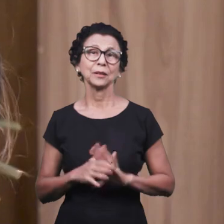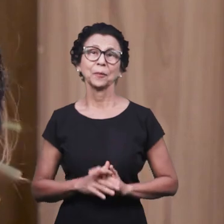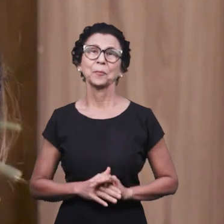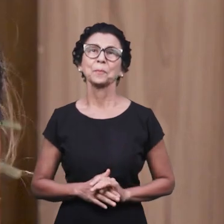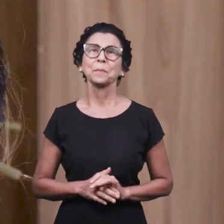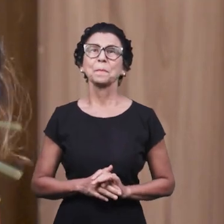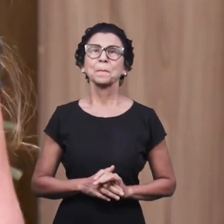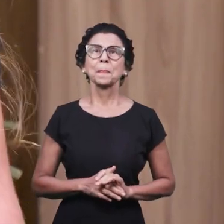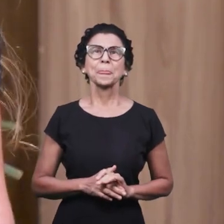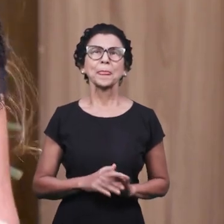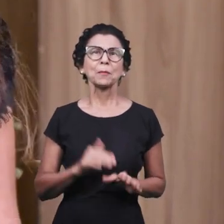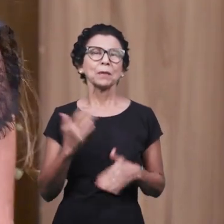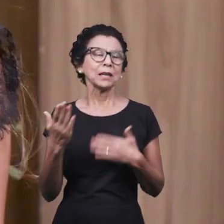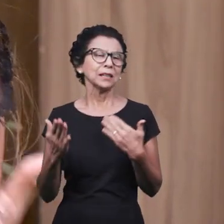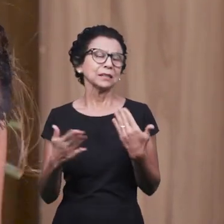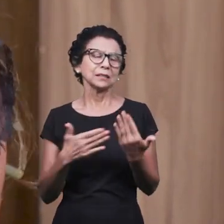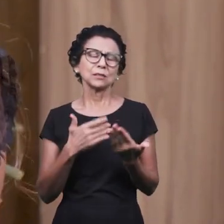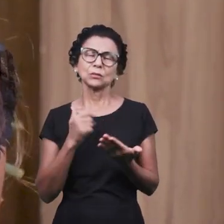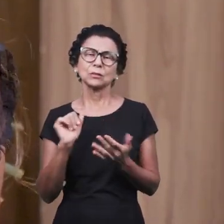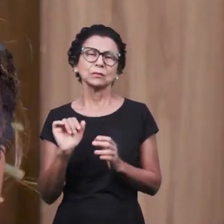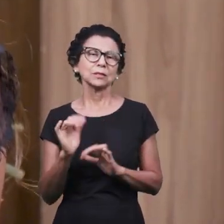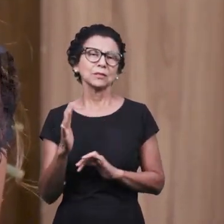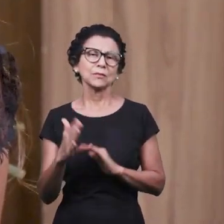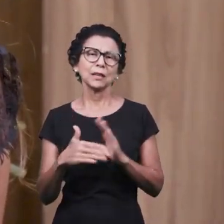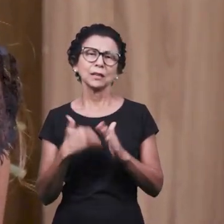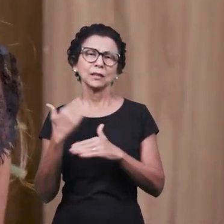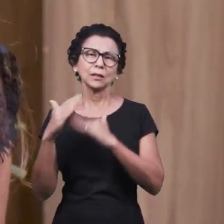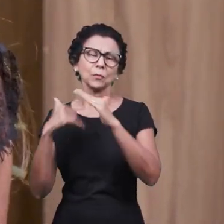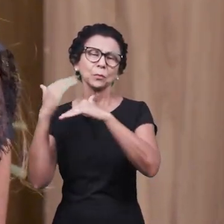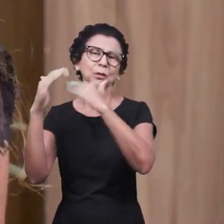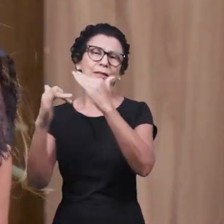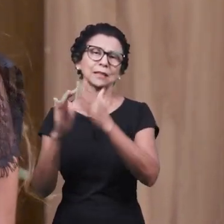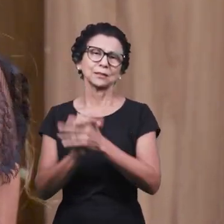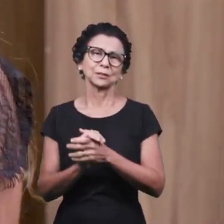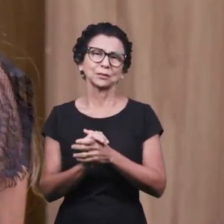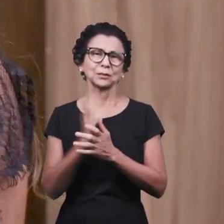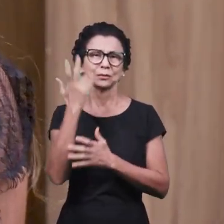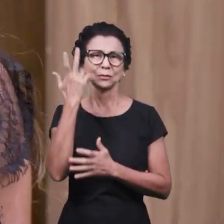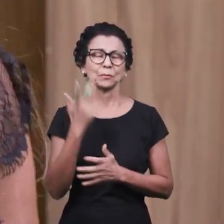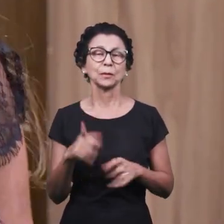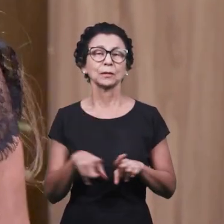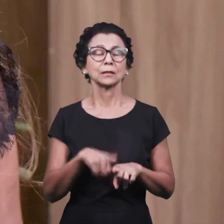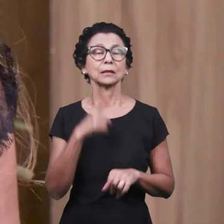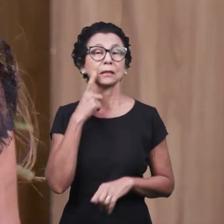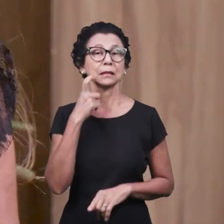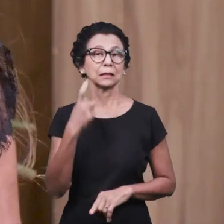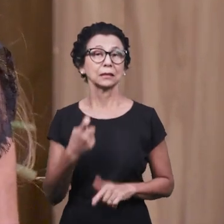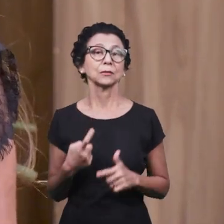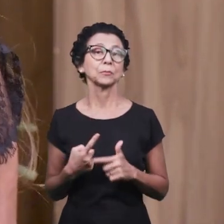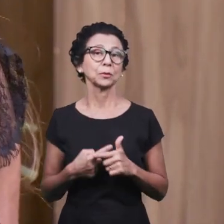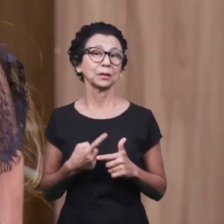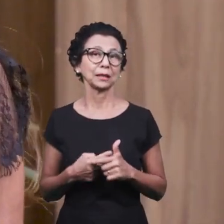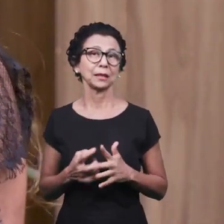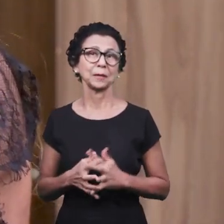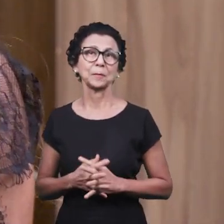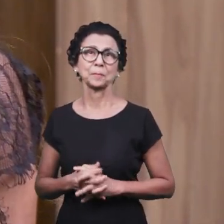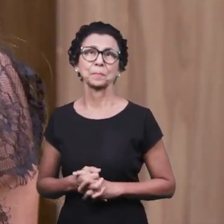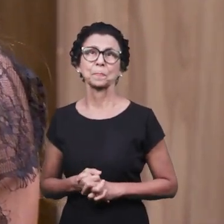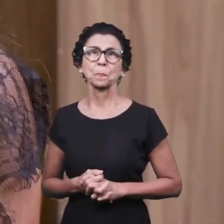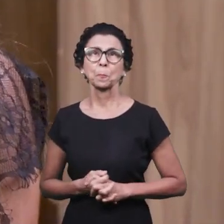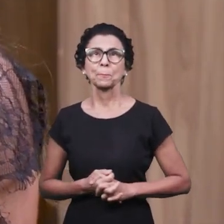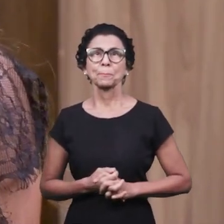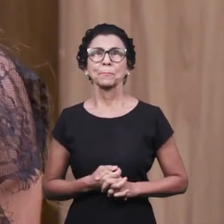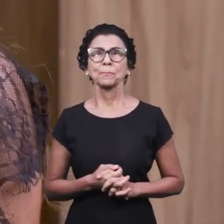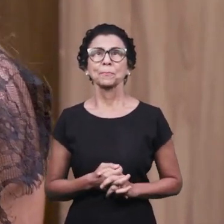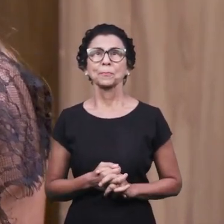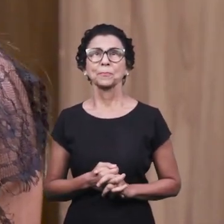que tudo vai se mostrando, vai acontecendo naturalmente ao longo do tempo. E é muito interessante, porque eu fui para